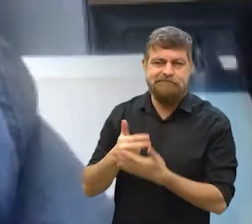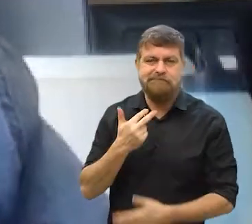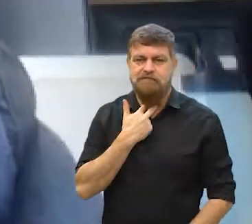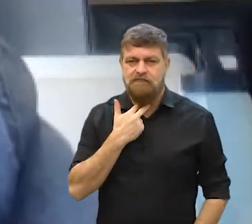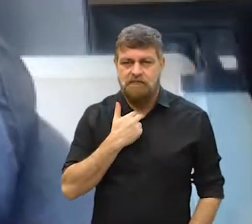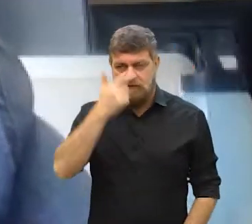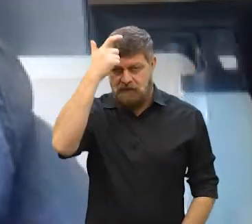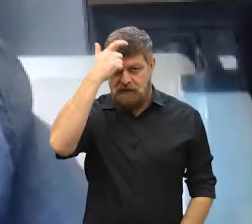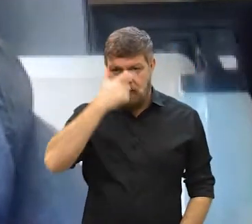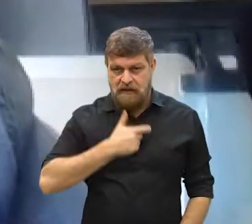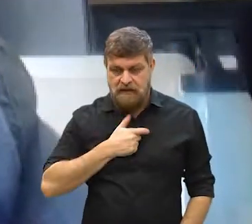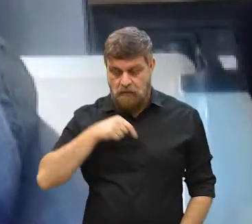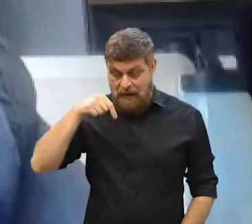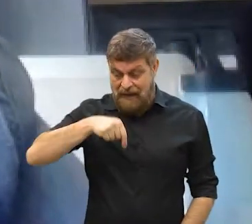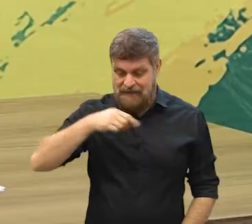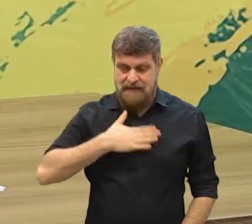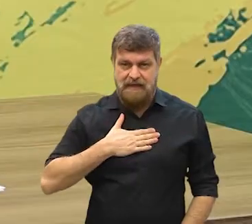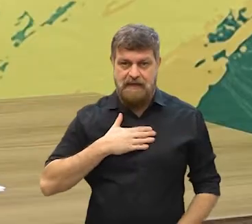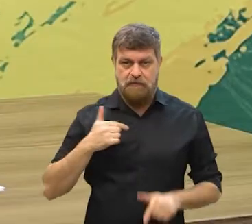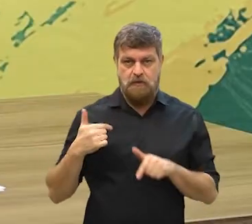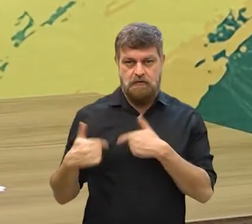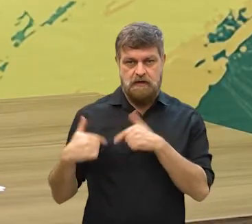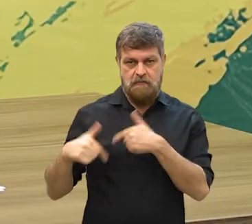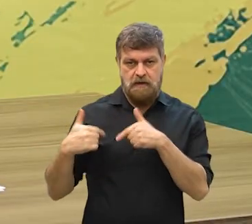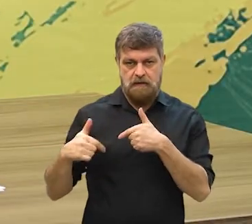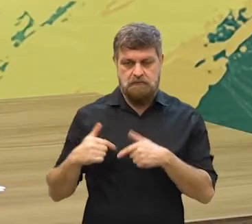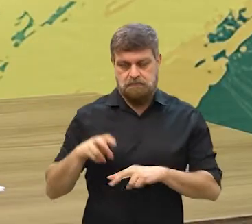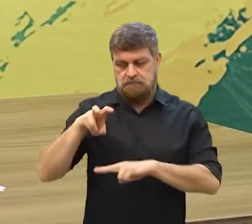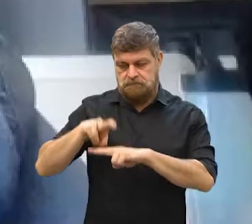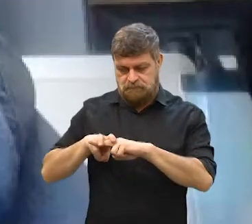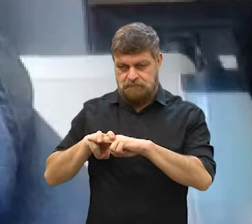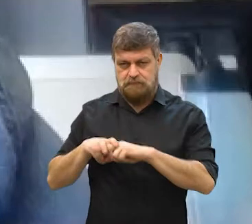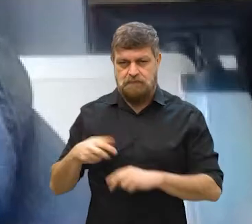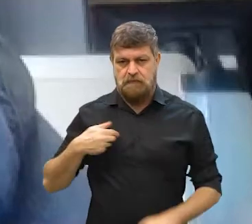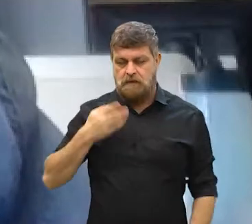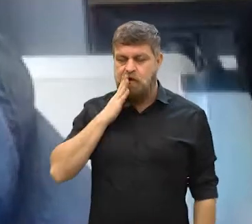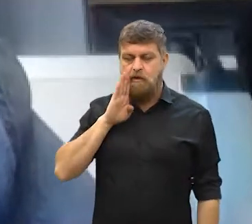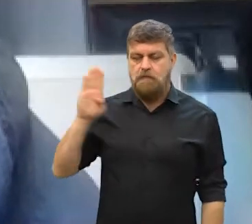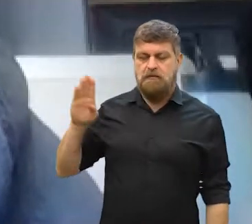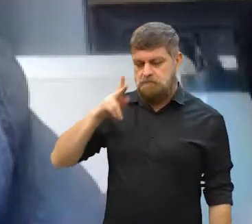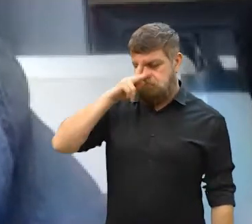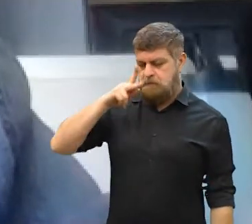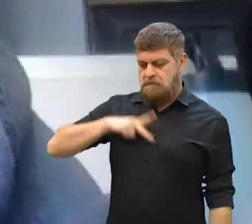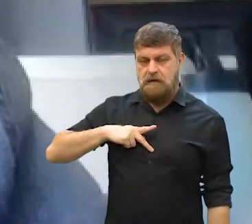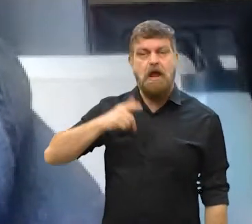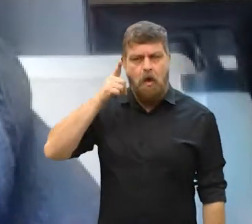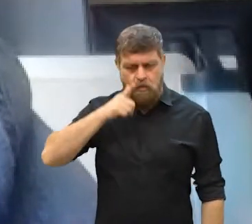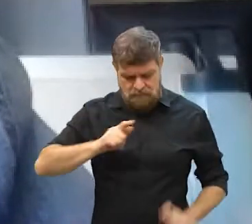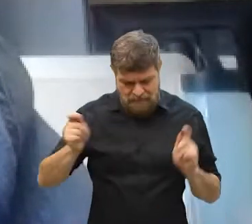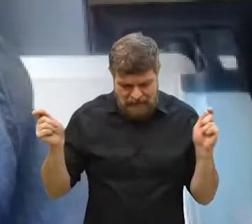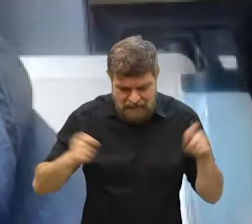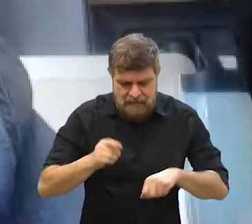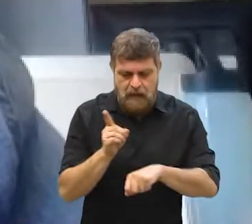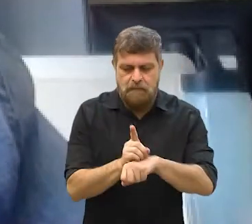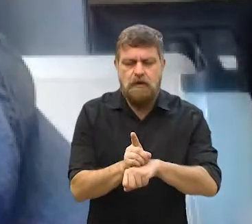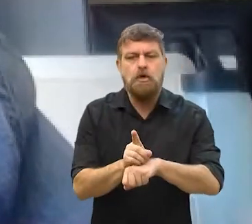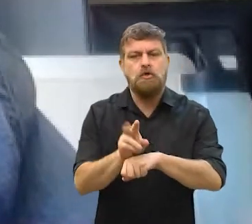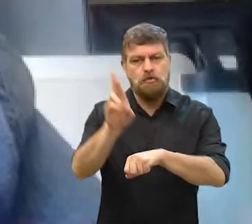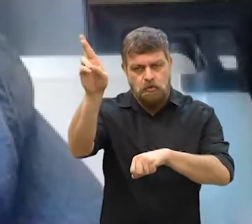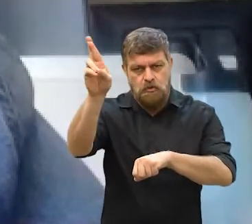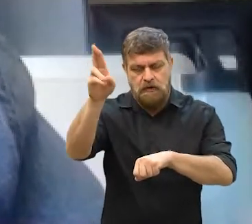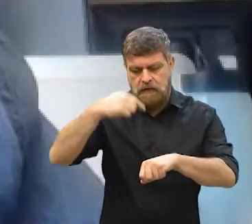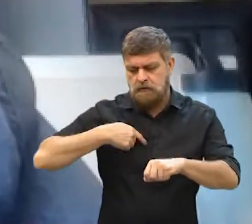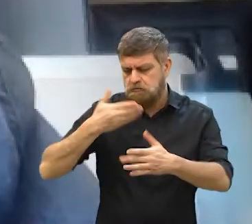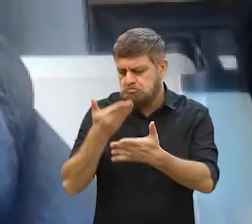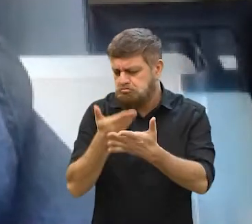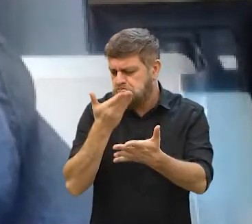estou, inclusive, falando do meu trabalho. E eu prometi para mim que eu ia conseguir entrar no doutorado.